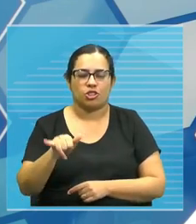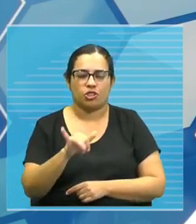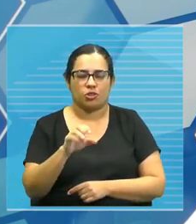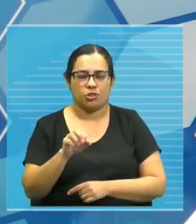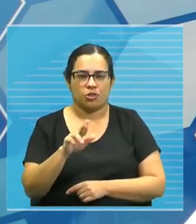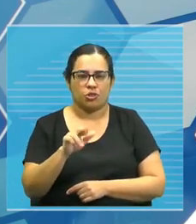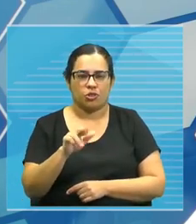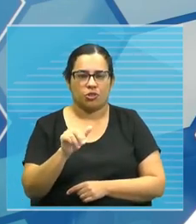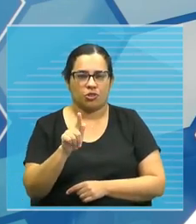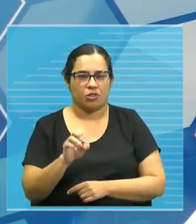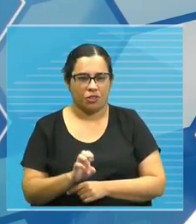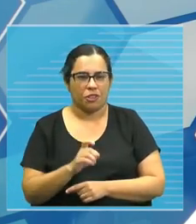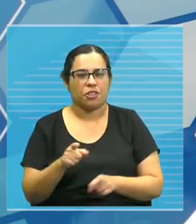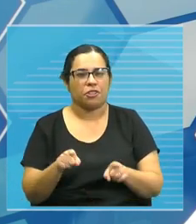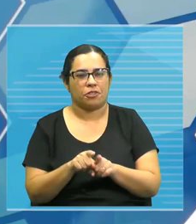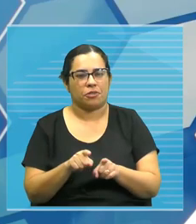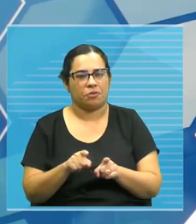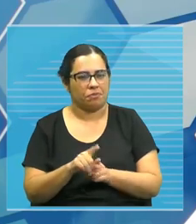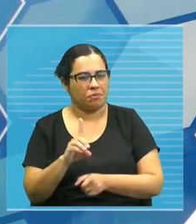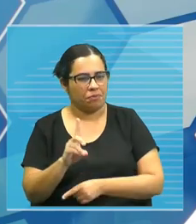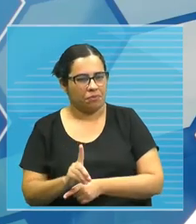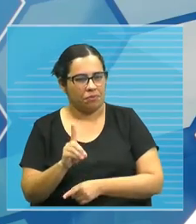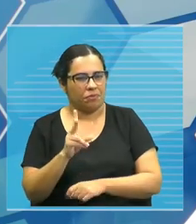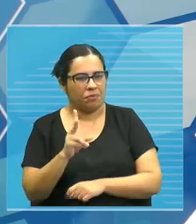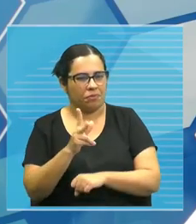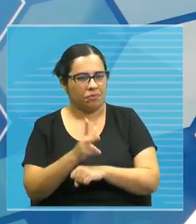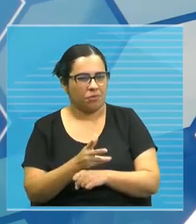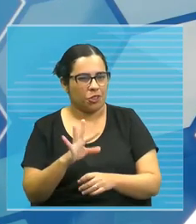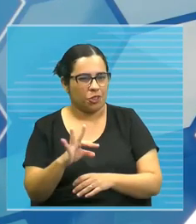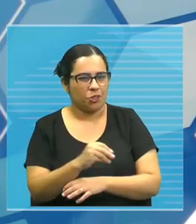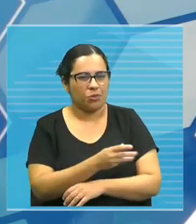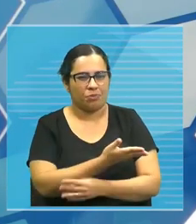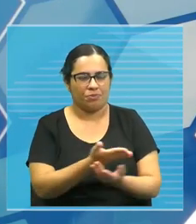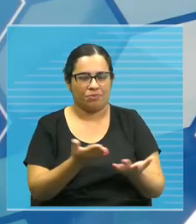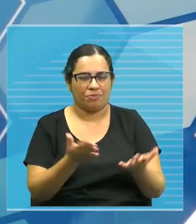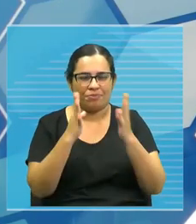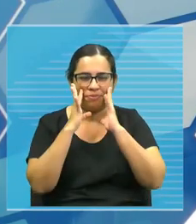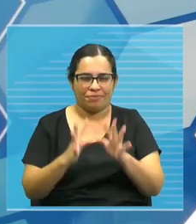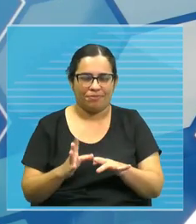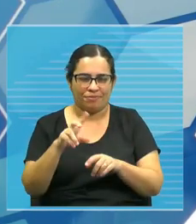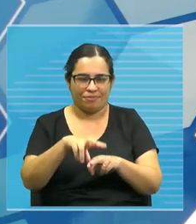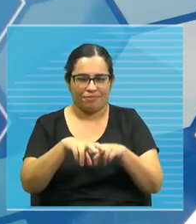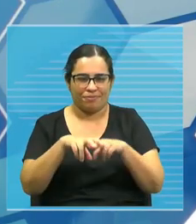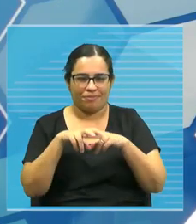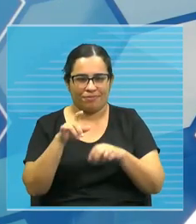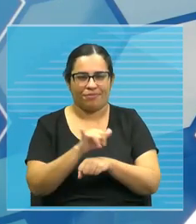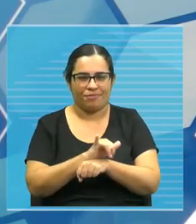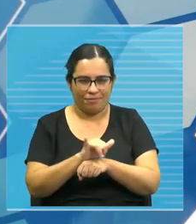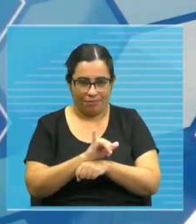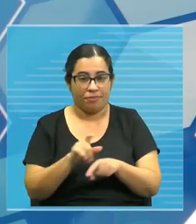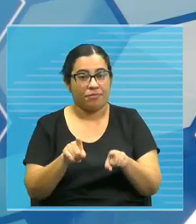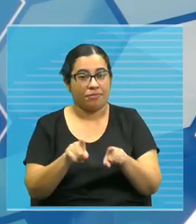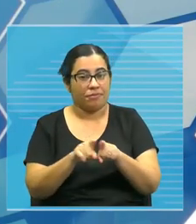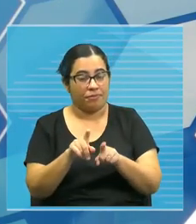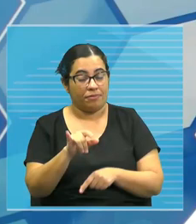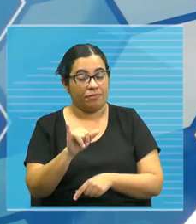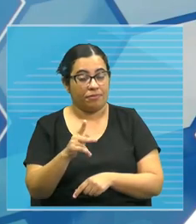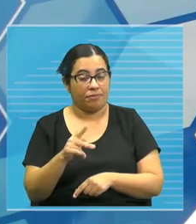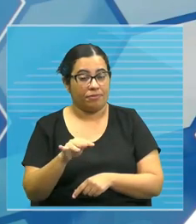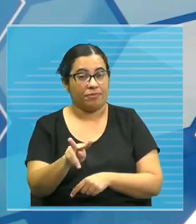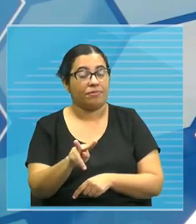as imagens um abraço para todo mundo para quem tá em casa assistindo pela TV pelo YouTube também nas escolas pelo IPTV tá bom pessoal